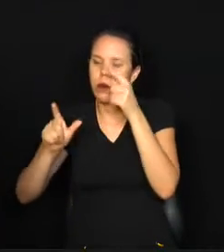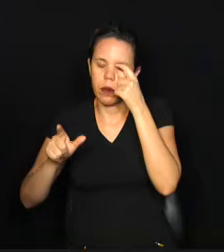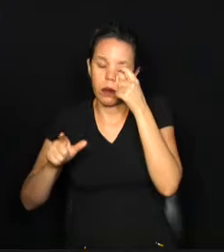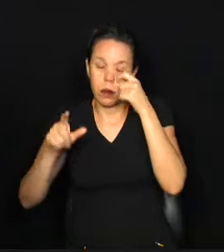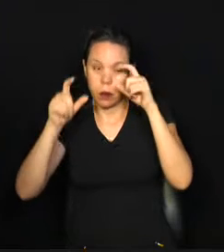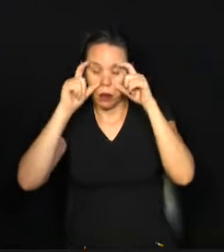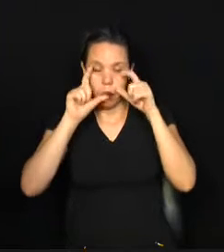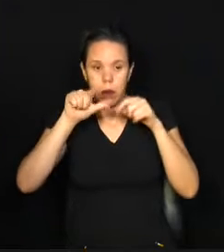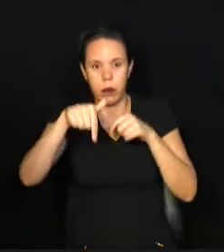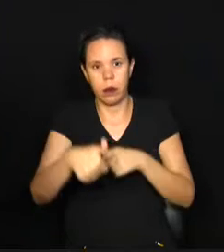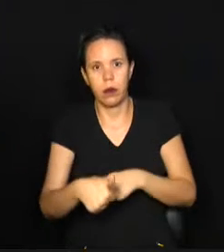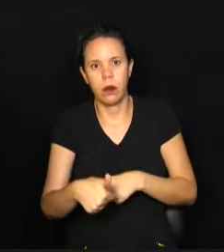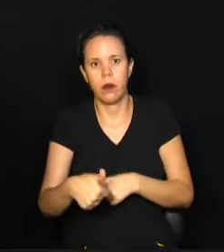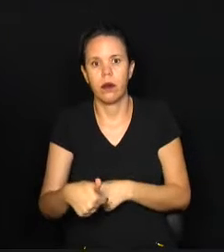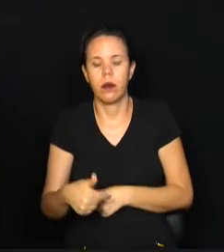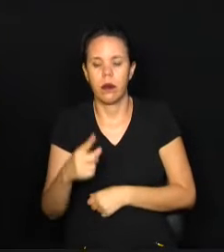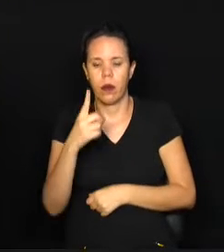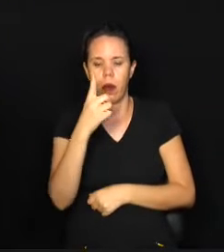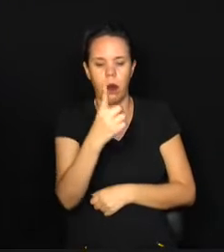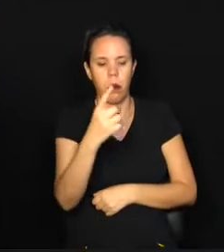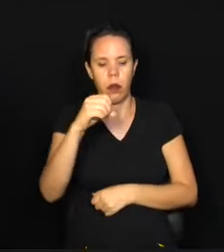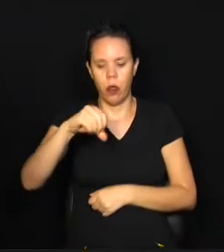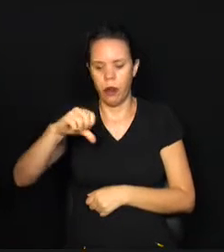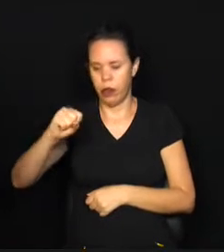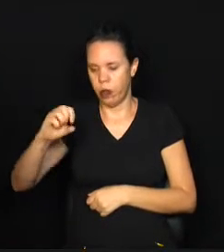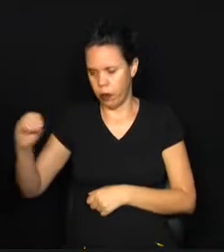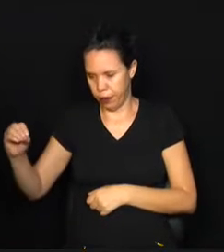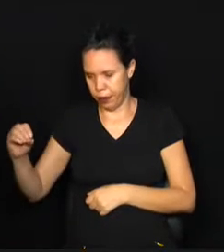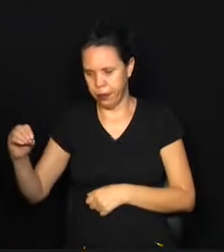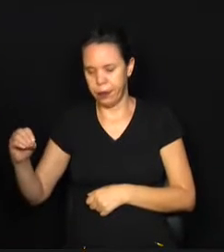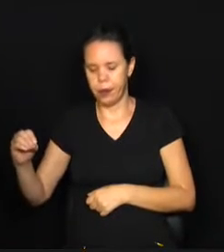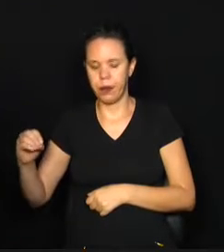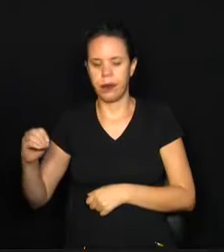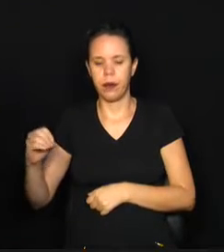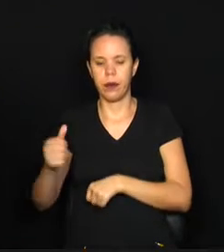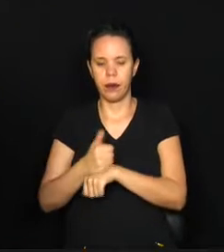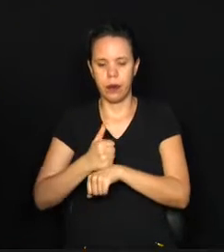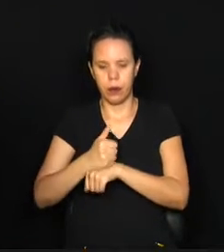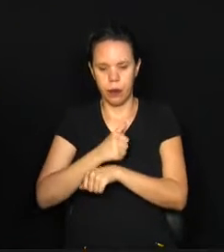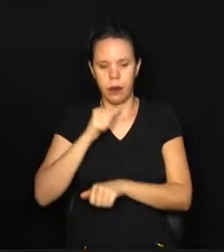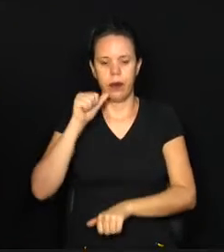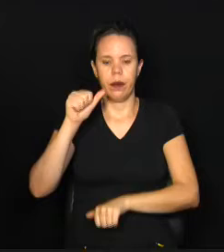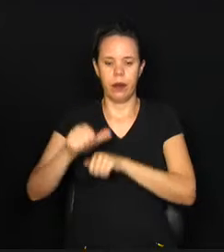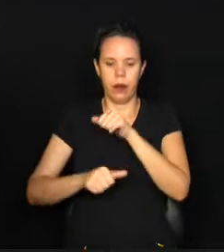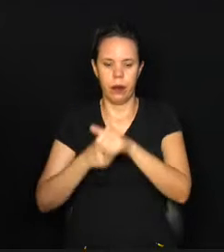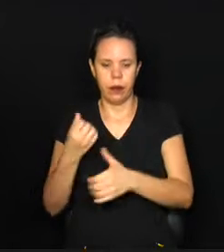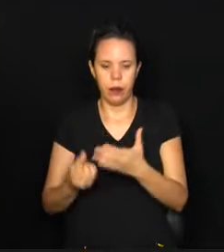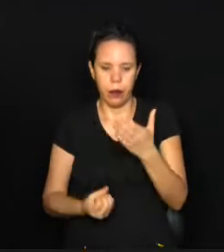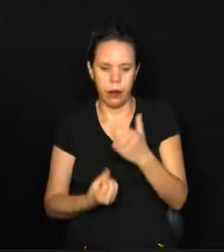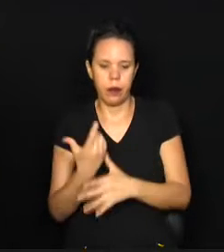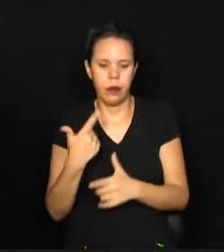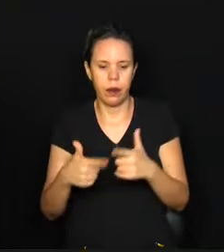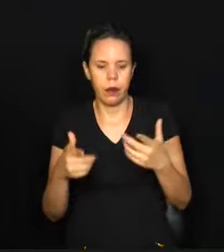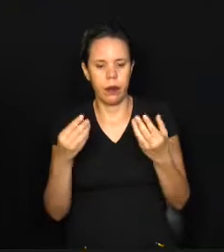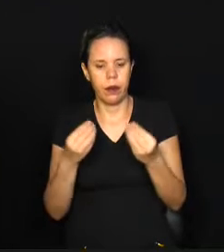de 1980, a optometria começa a sofrer ataques, né?